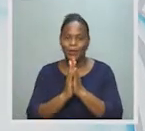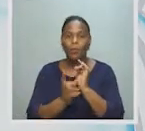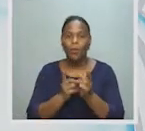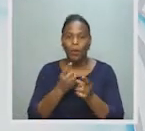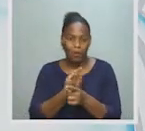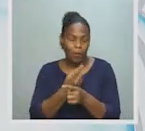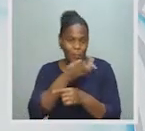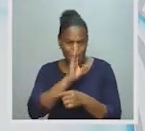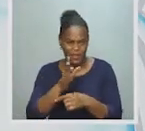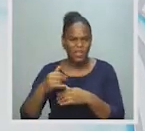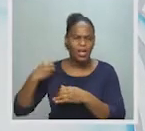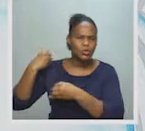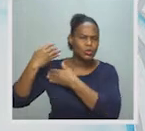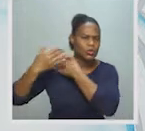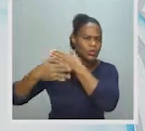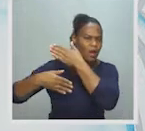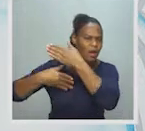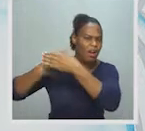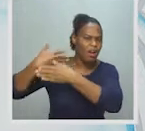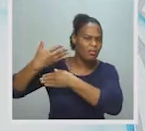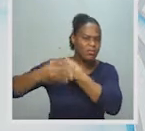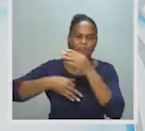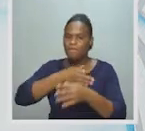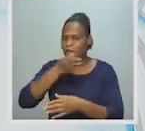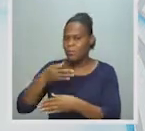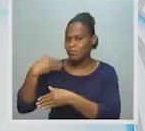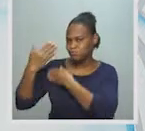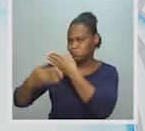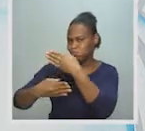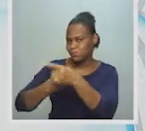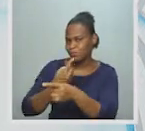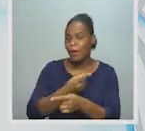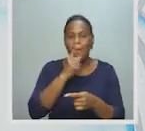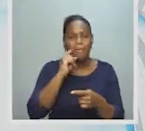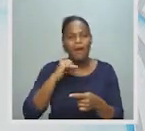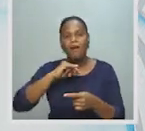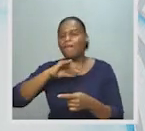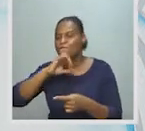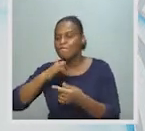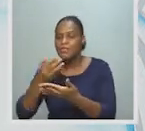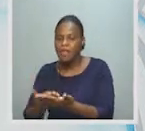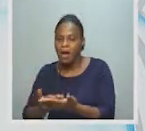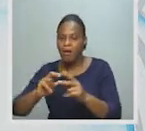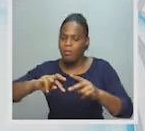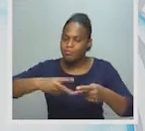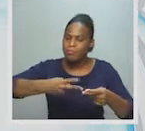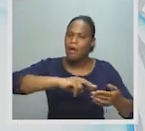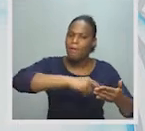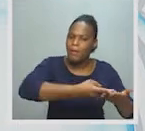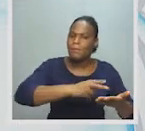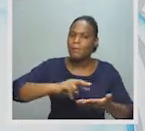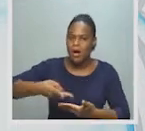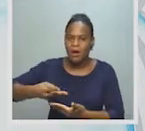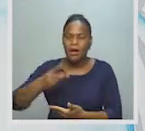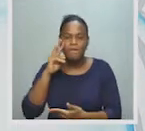é praticado de geração a geração, que é passado de pai para filho, é